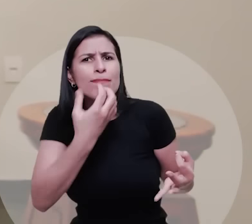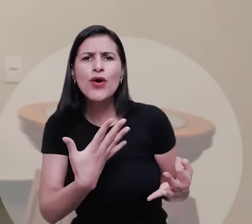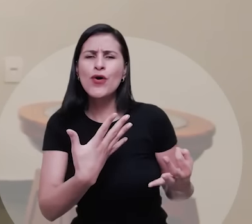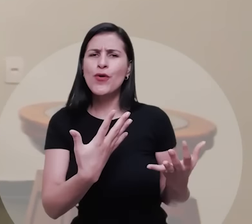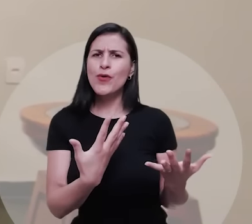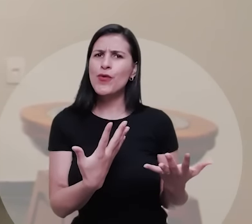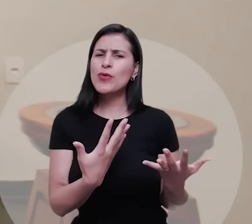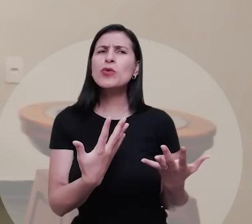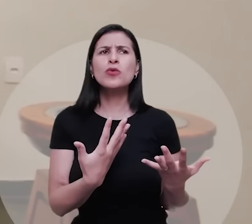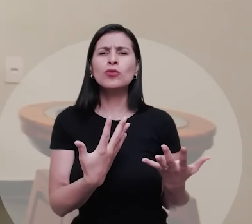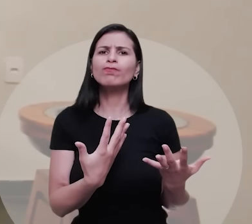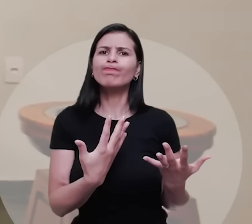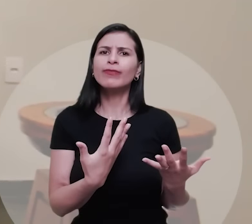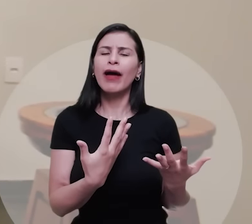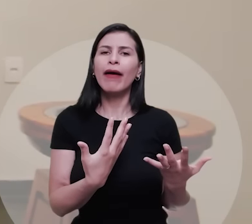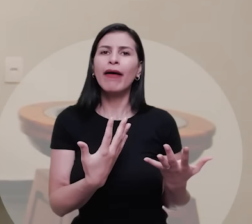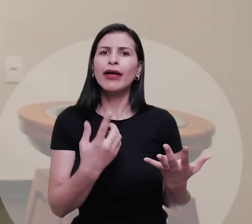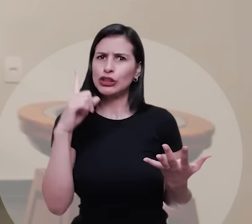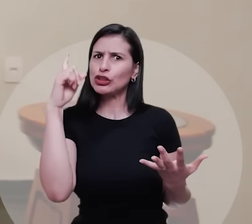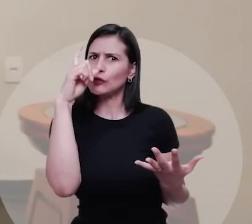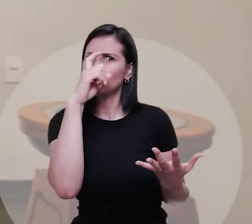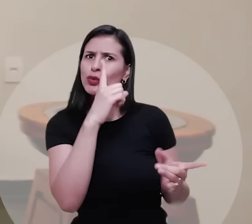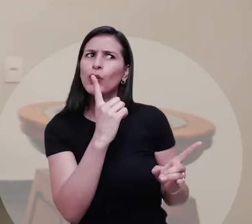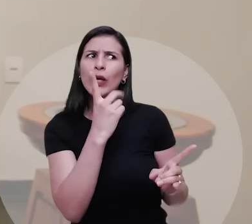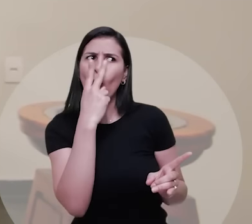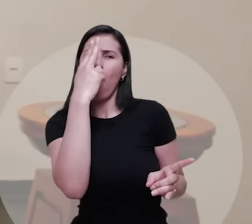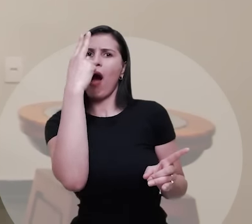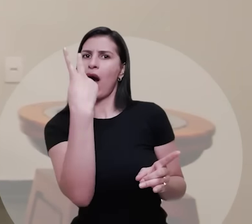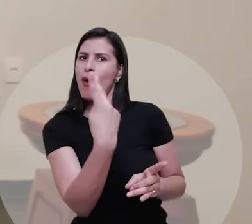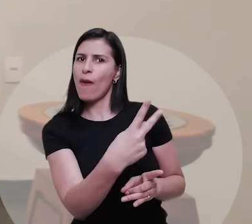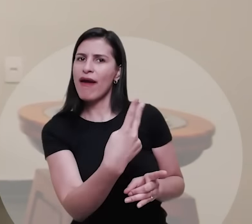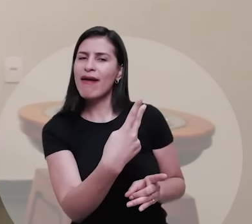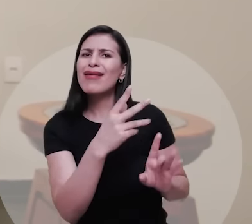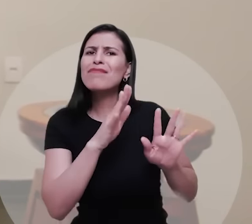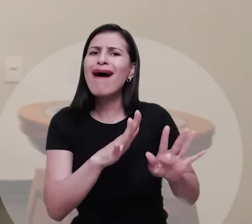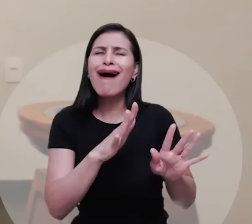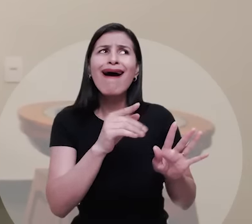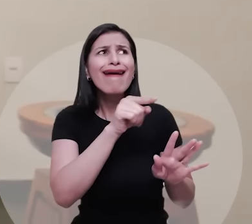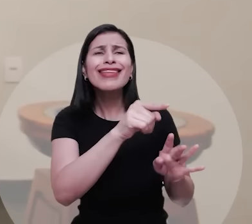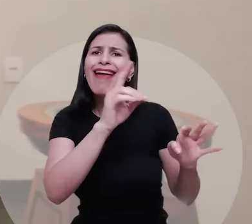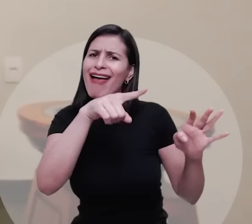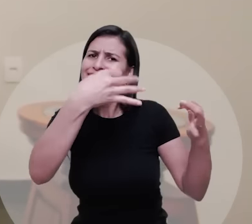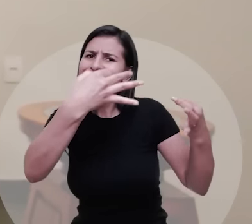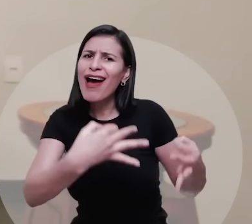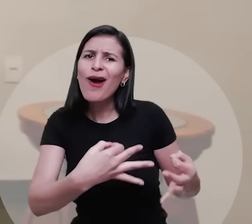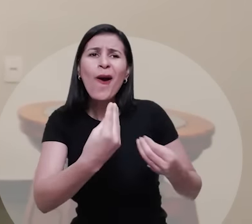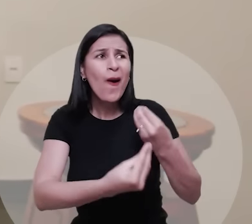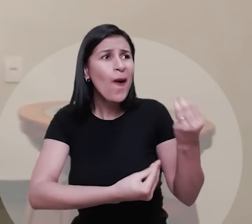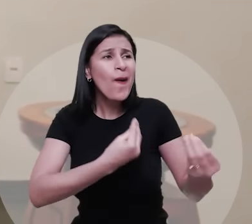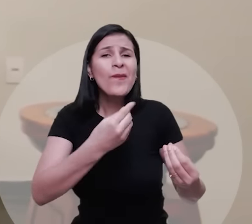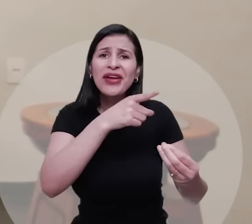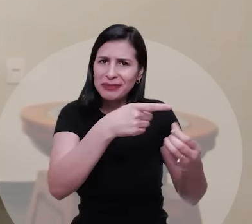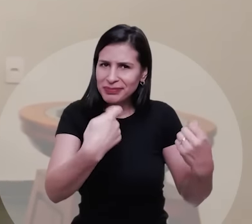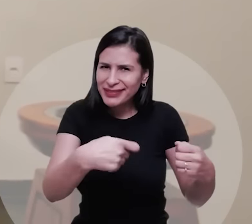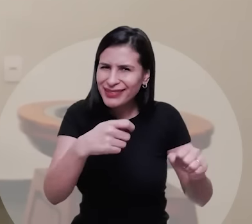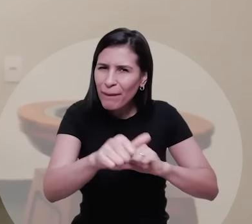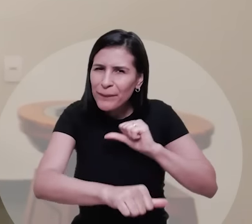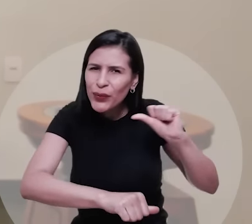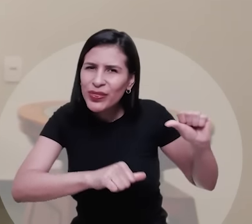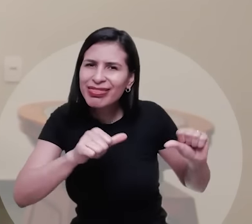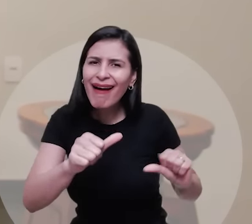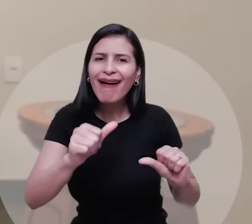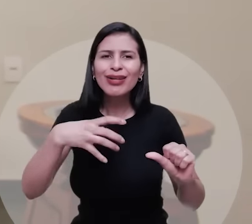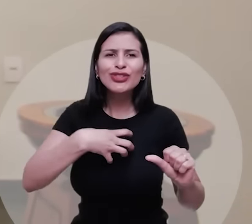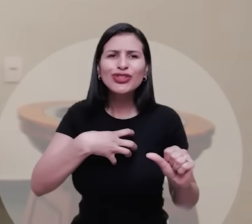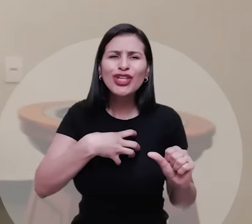estranho alguém de tão boa fama e conduta ter que mudar o seu jeito de ser e de agir, nascer de novo